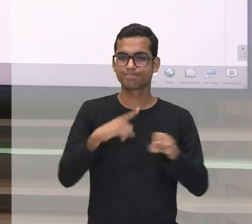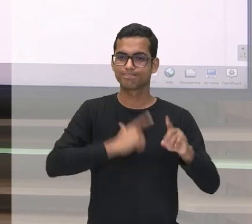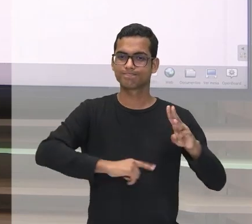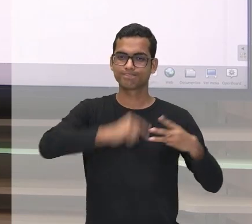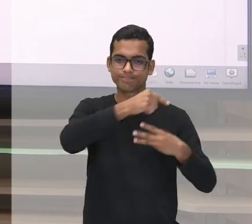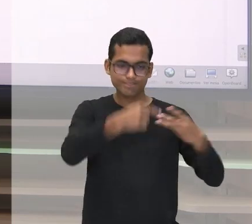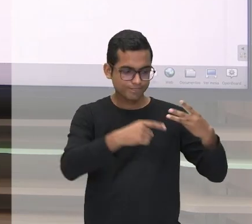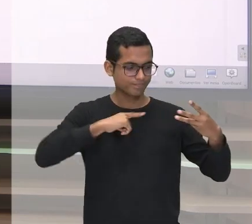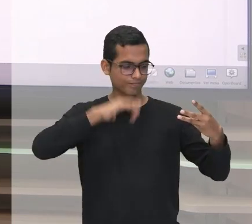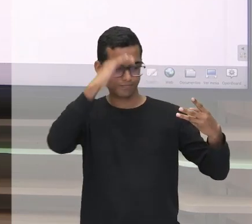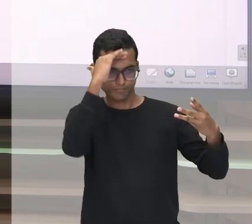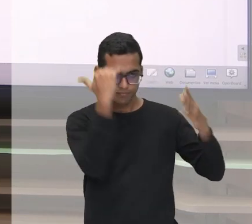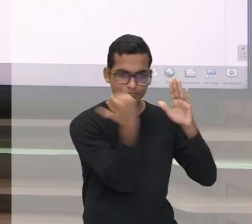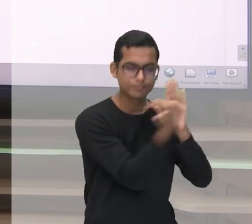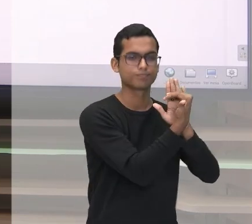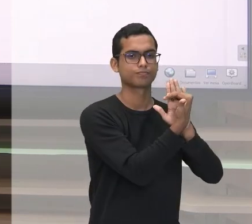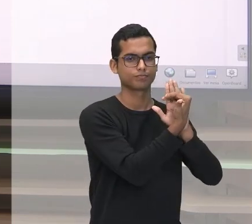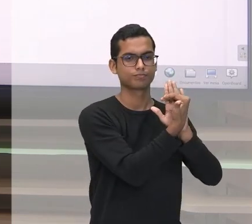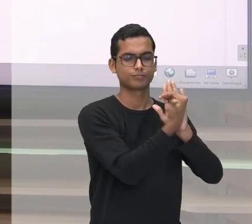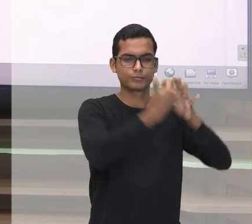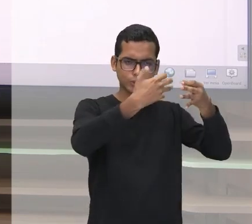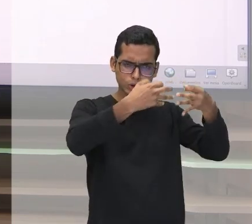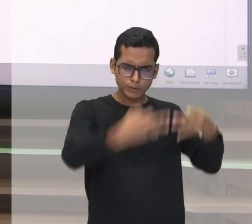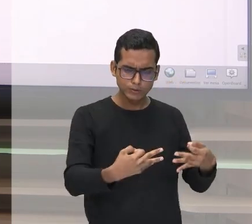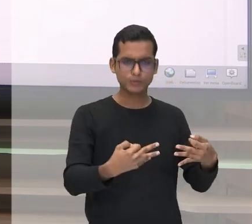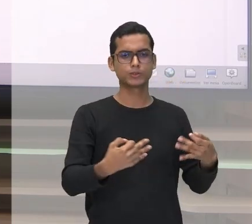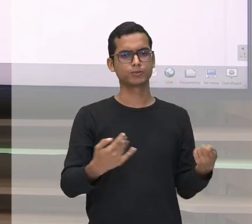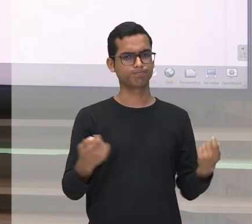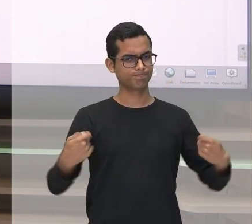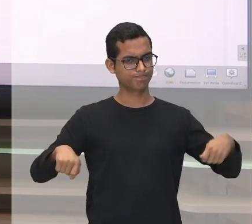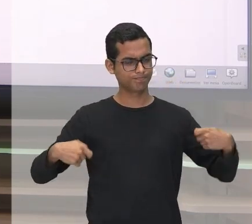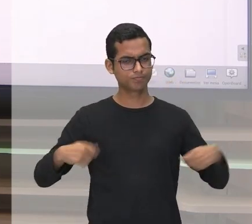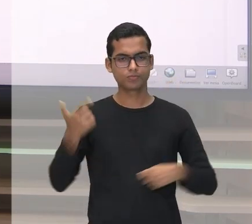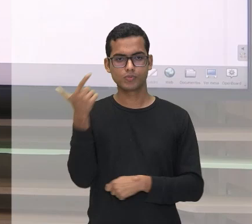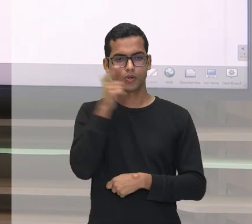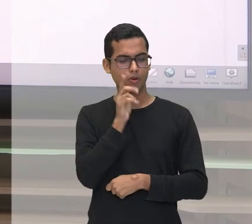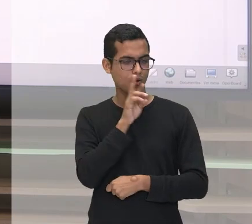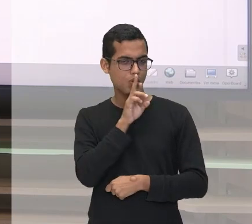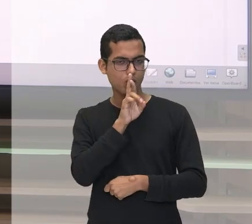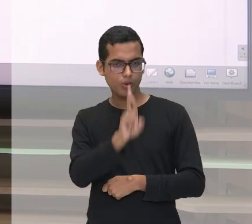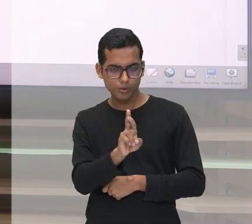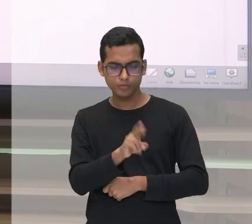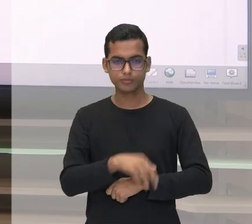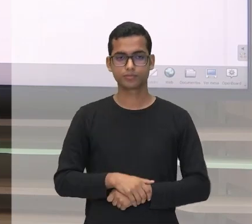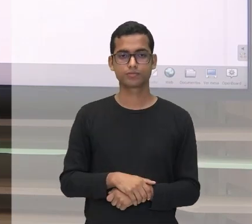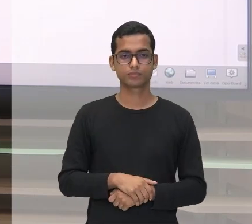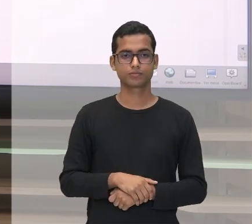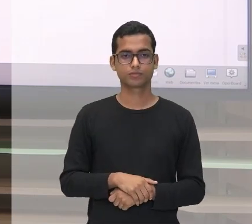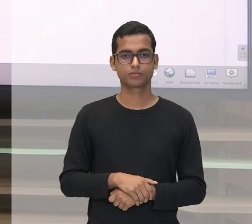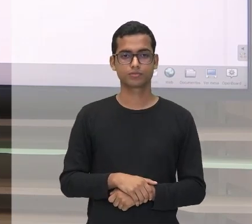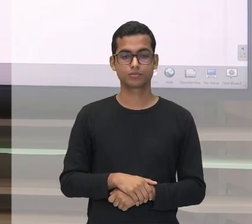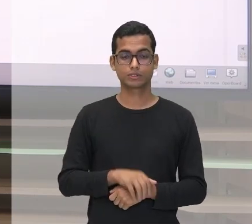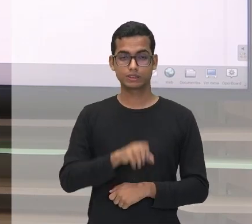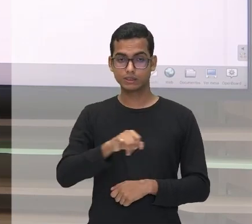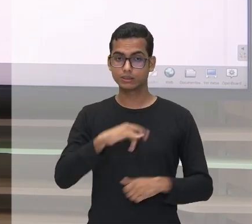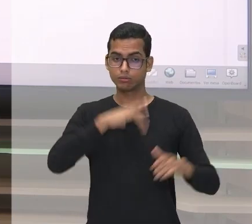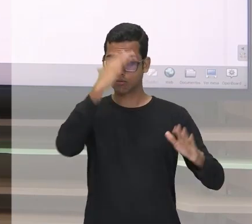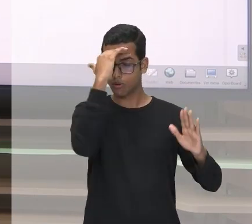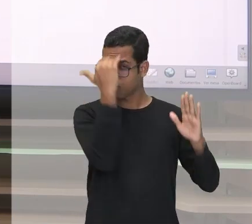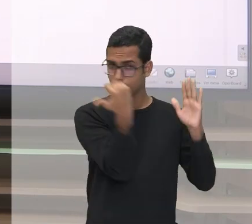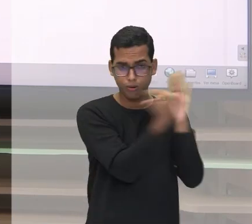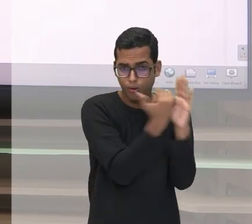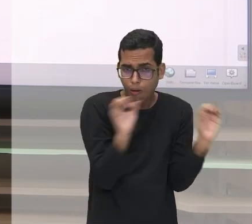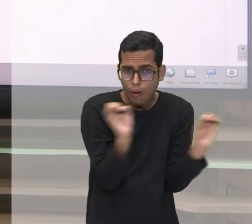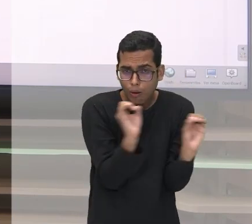bem na risca, né? Muito esse critério, porque senão você vai chegar na resposta errada do cálculo